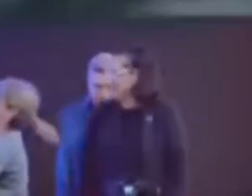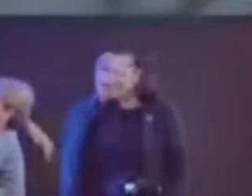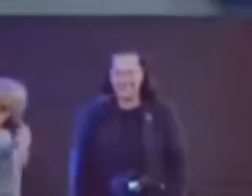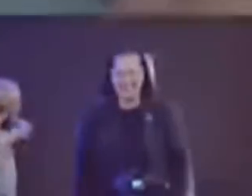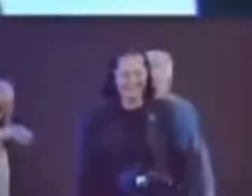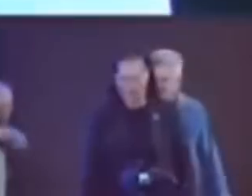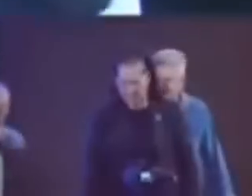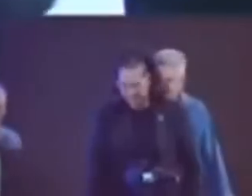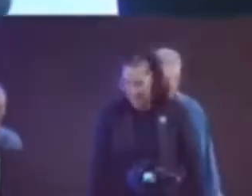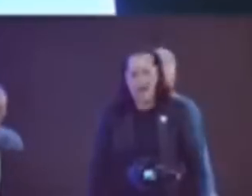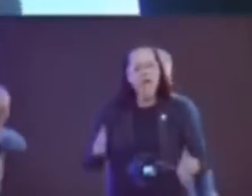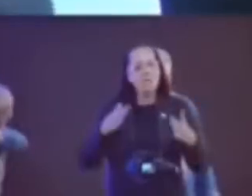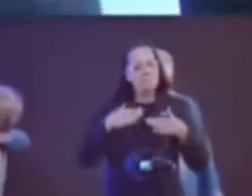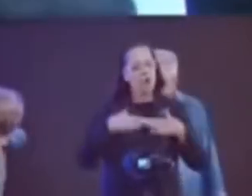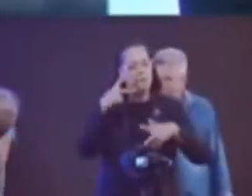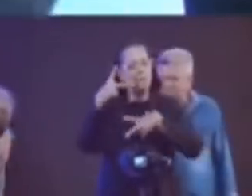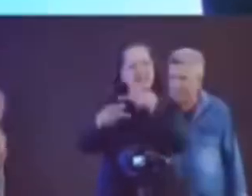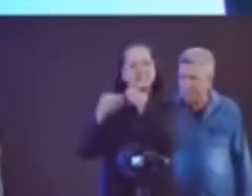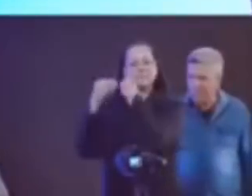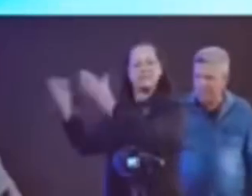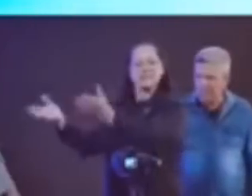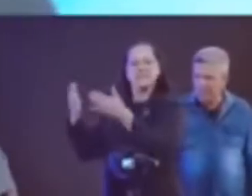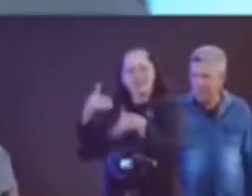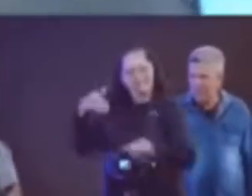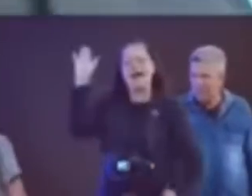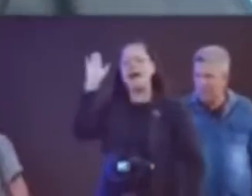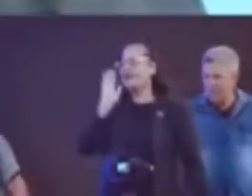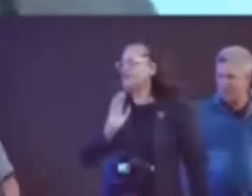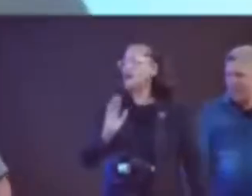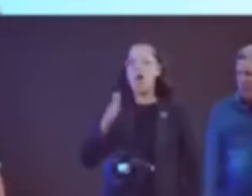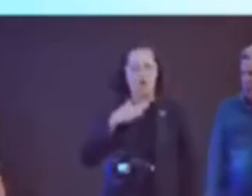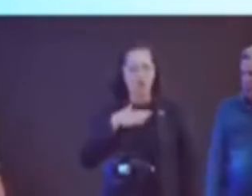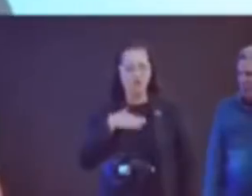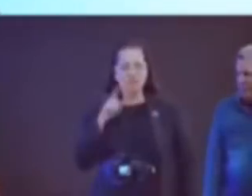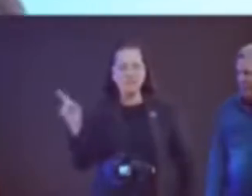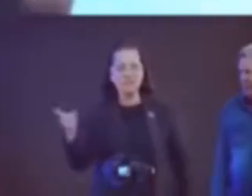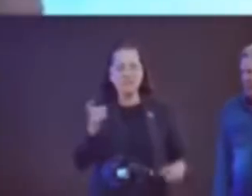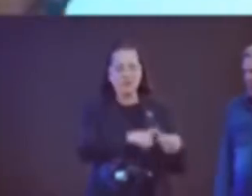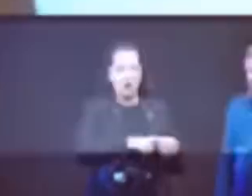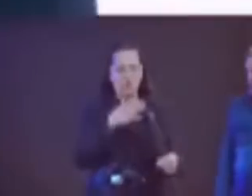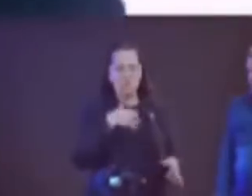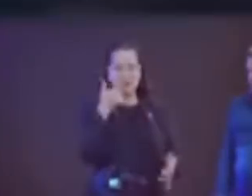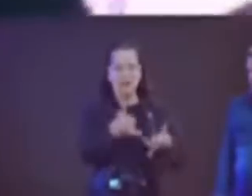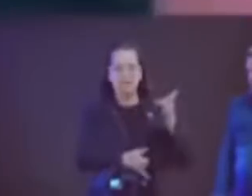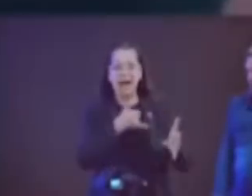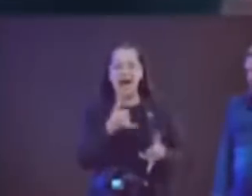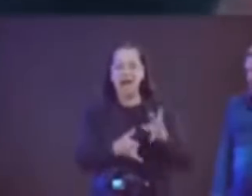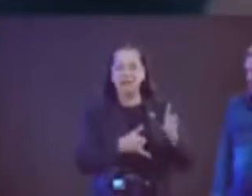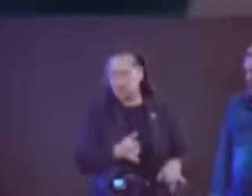Sente pra você. Pode ir com a minha botina. Eu vou com a sua botina, mas você vai devolver meu sapato. Eu devolvo.